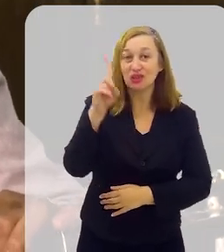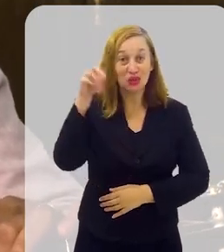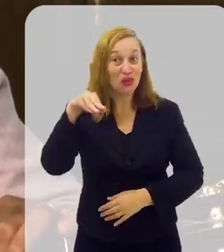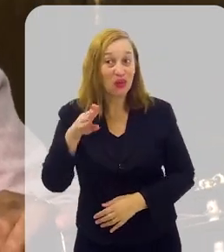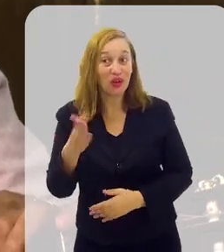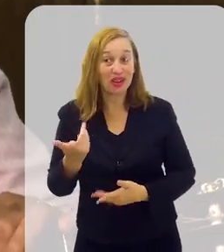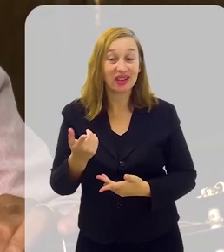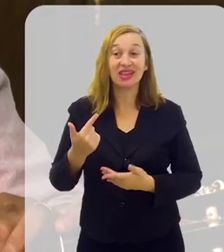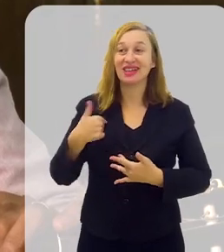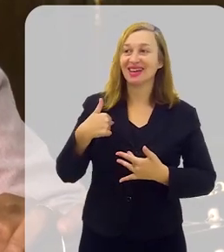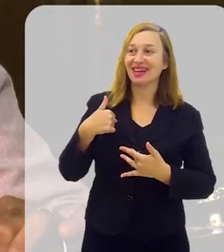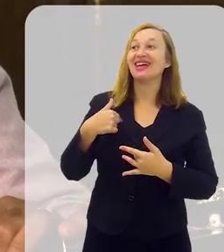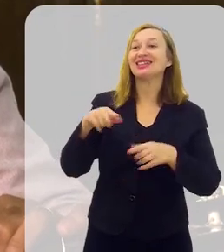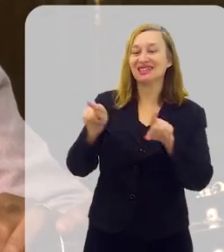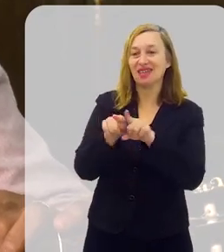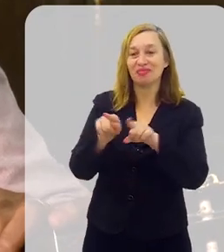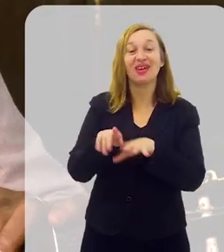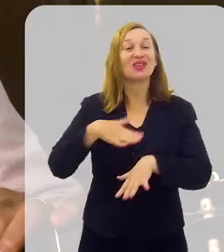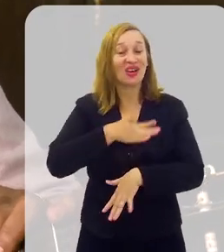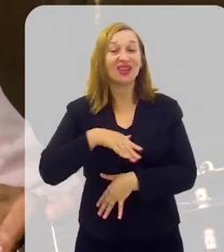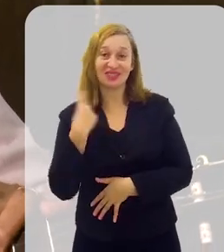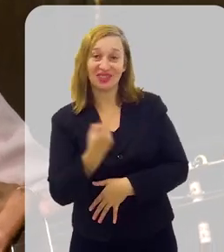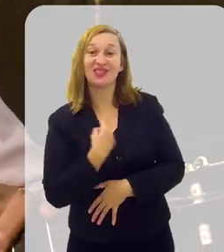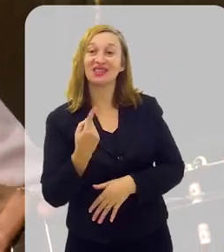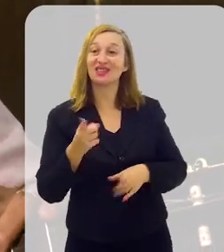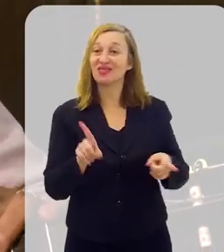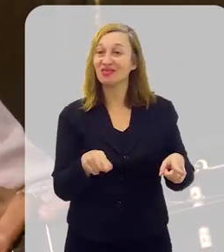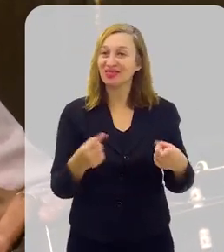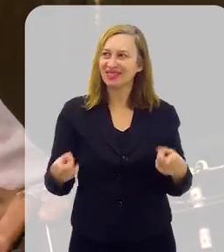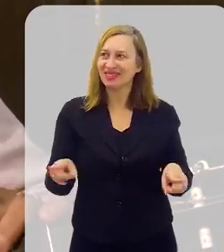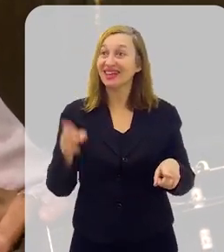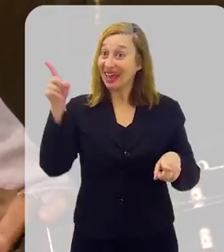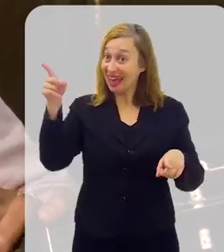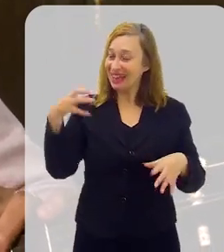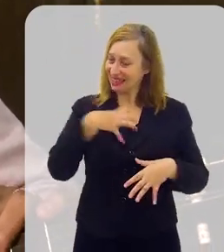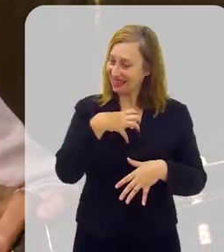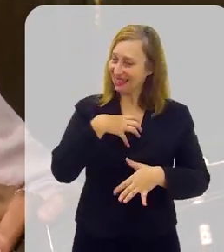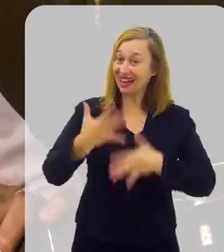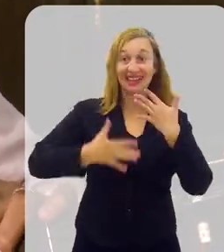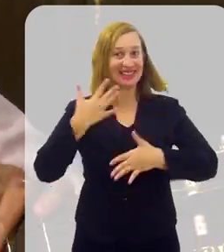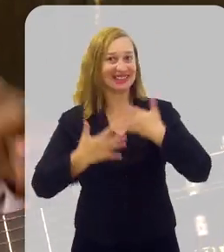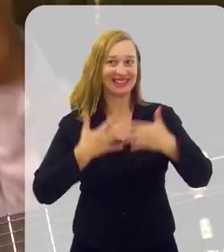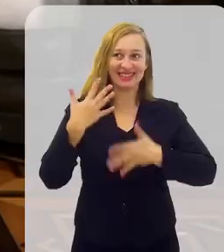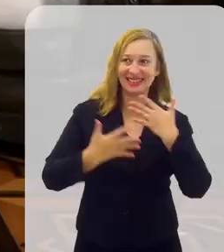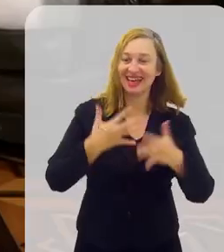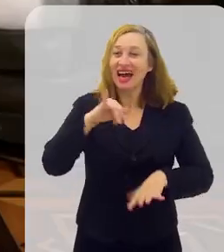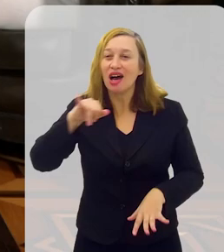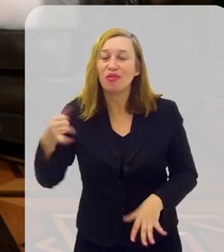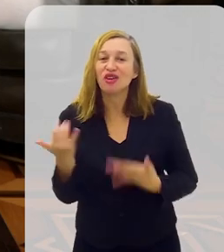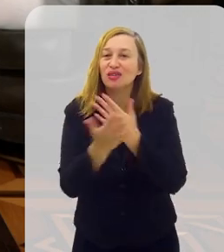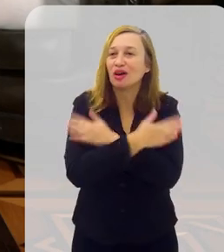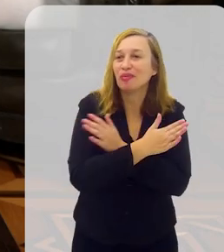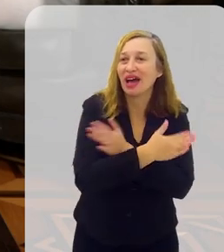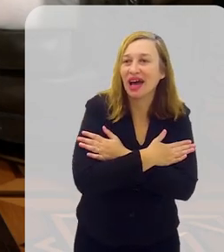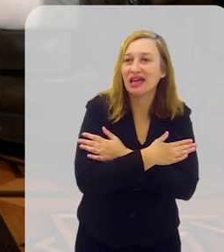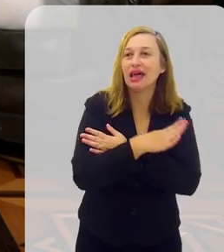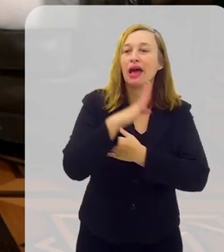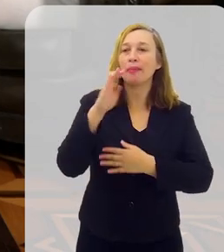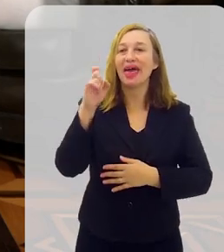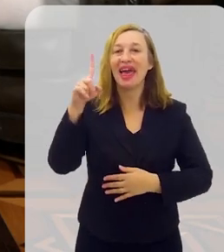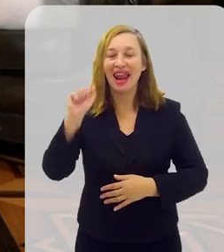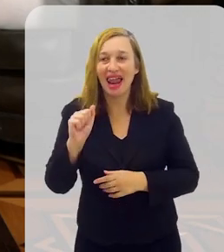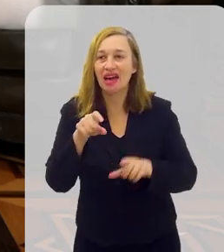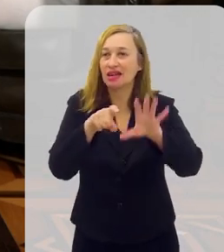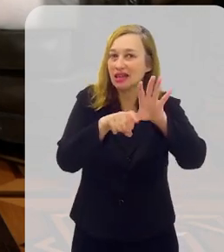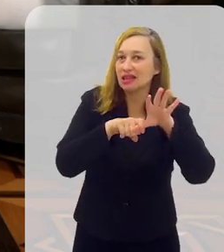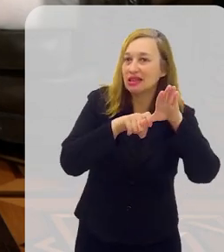forte abraço, Jorge Dom. E eles que têm os ritmos também contagiantes. É verdade, né? Verdade. Por isso. Aquela galera, maior alegria. Por favor,